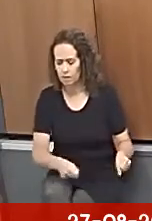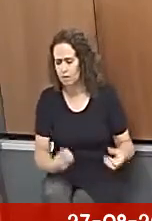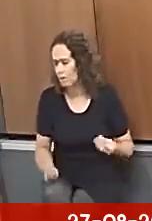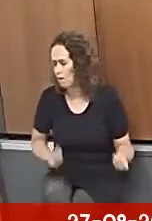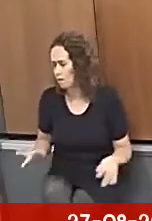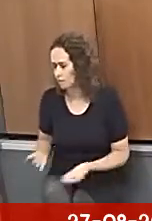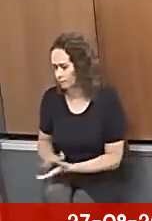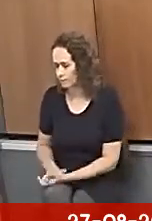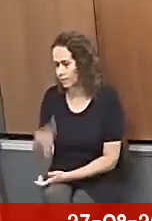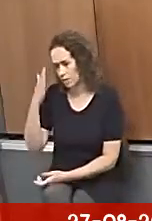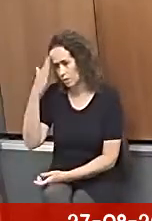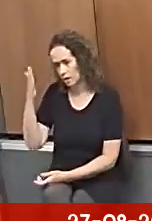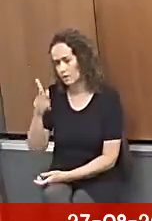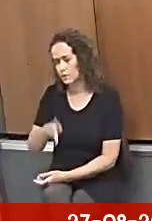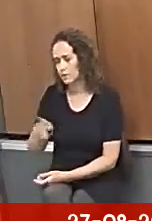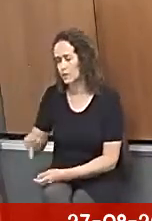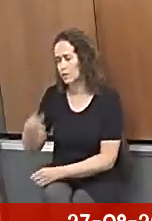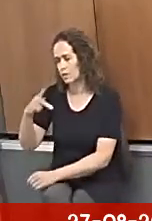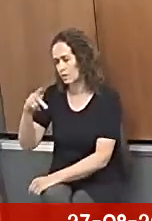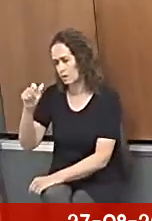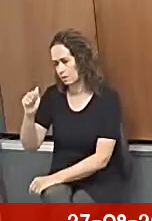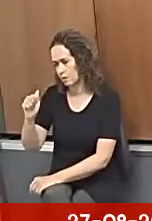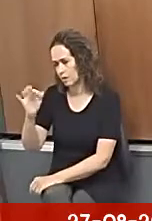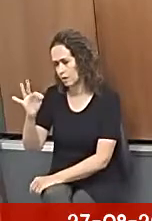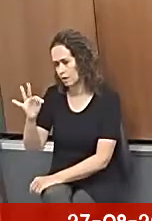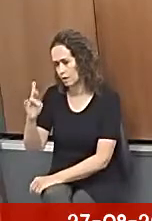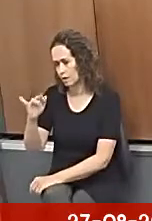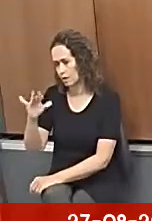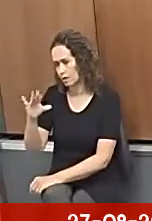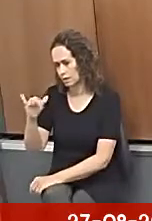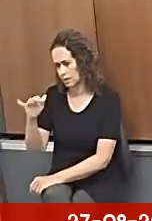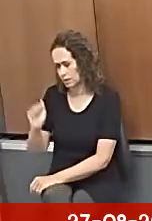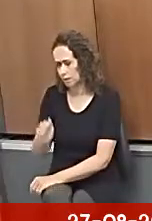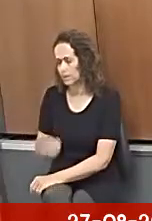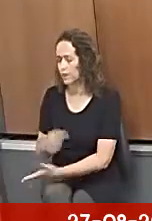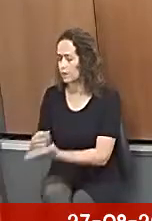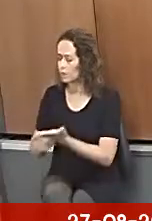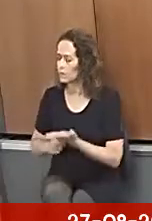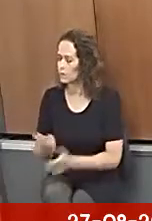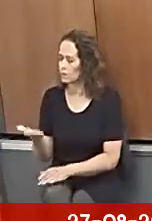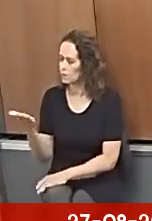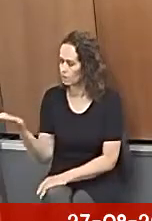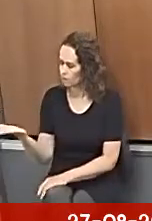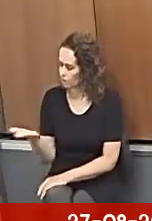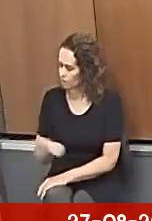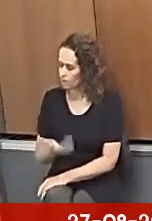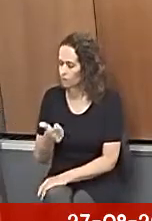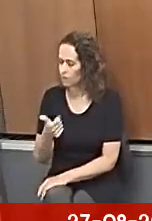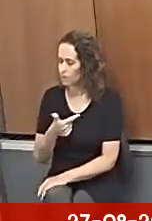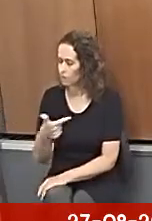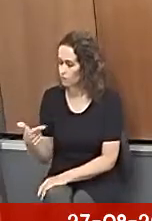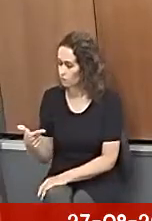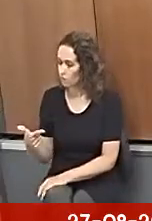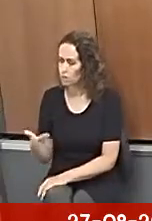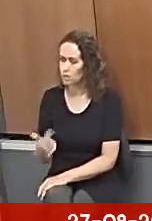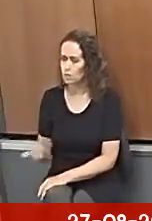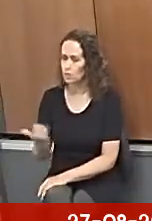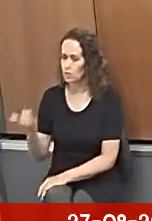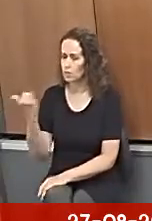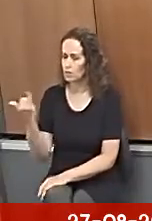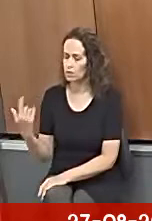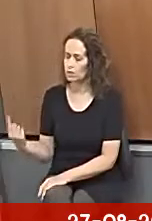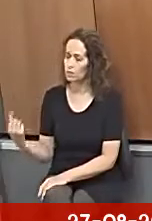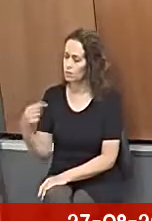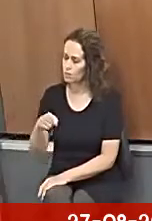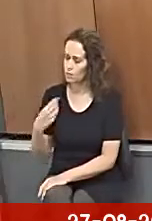professora patrícia e de novo eu convido a senhora pra ir lá no dia 12 e expor suas idéias vai ser muito importante eu destaco que